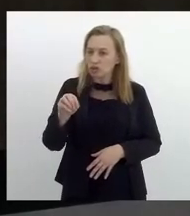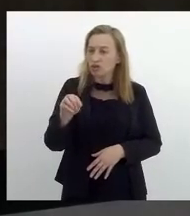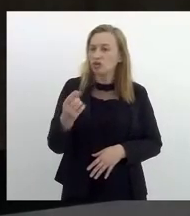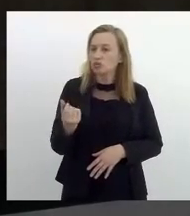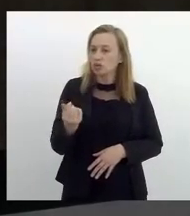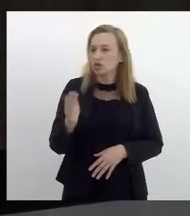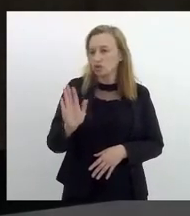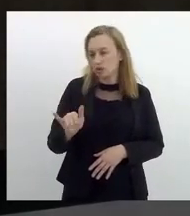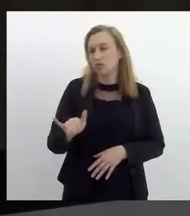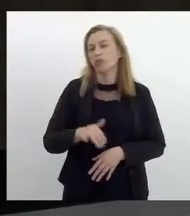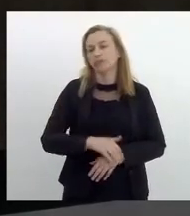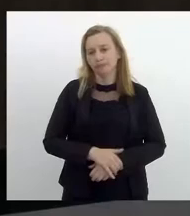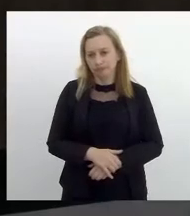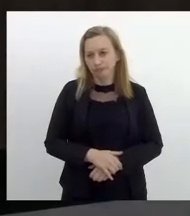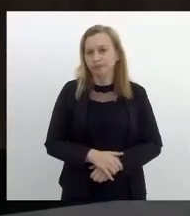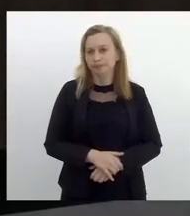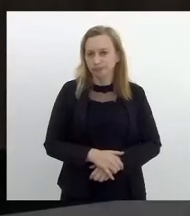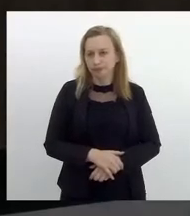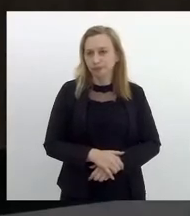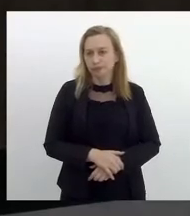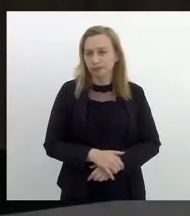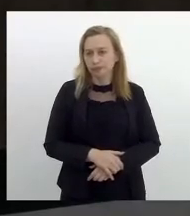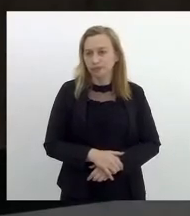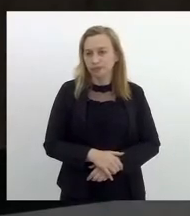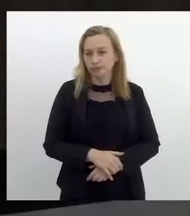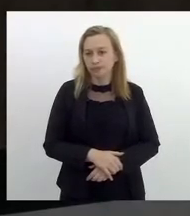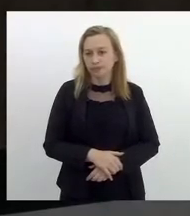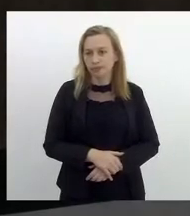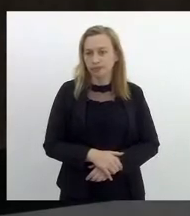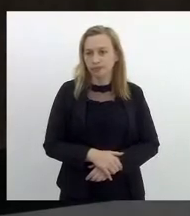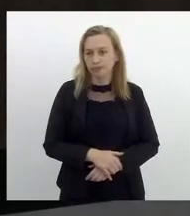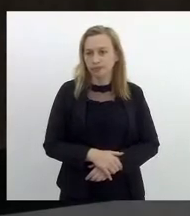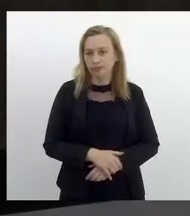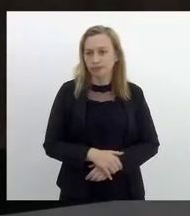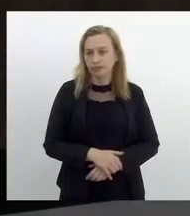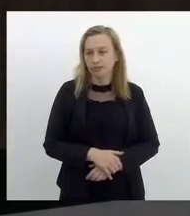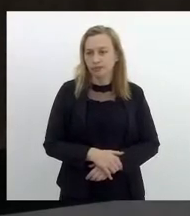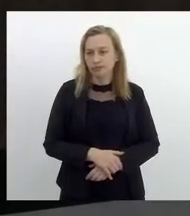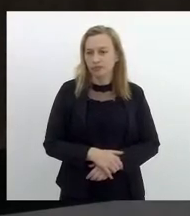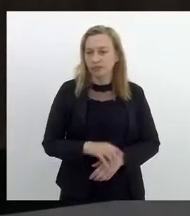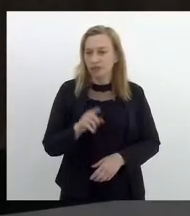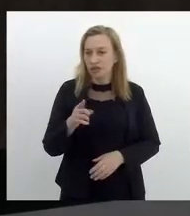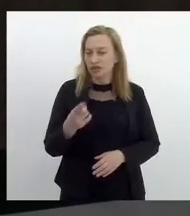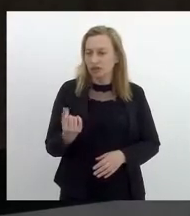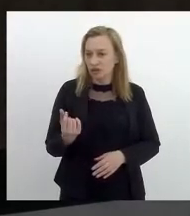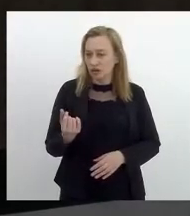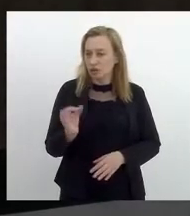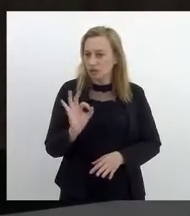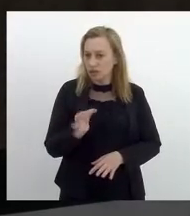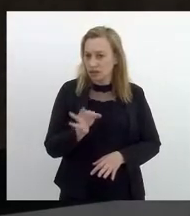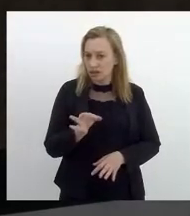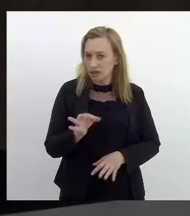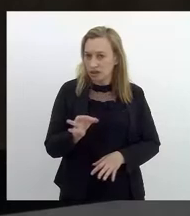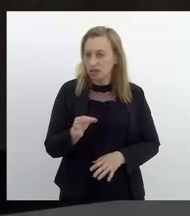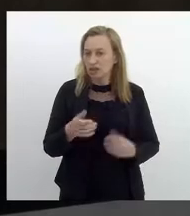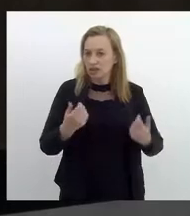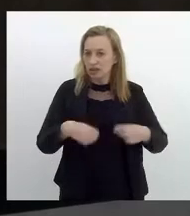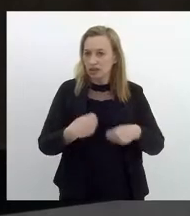menor. Que esta isenção proposta, uma vez necessária que se